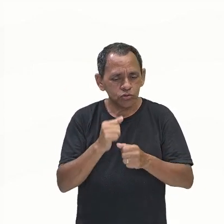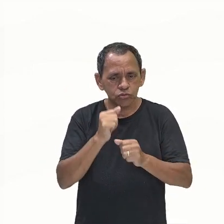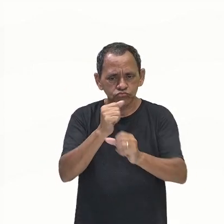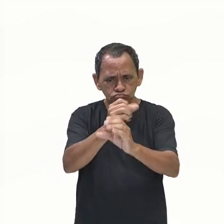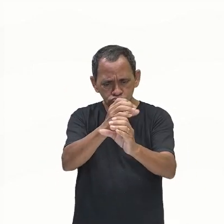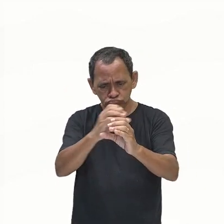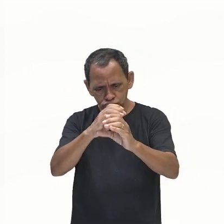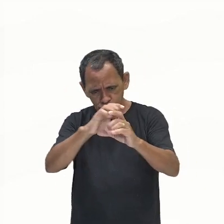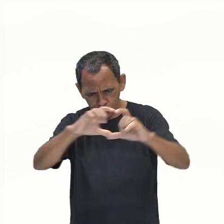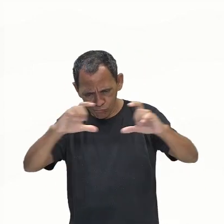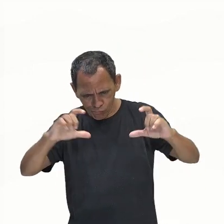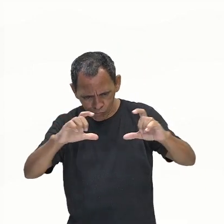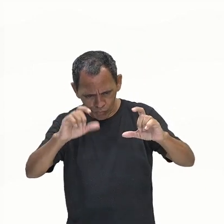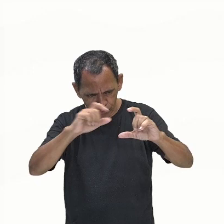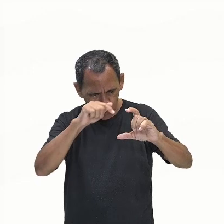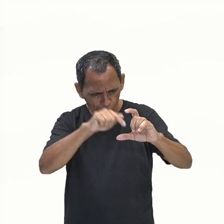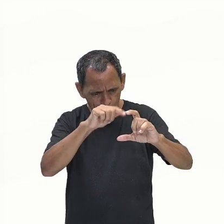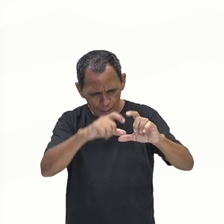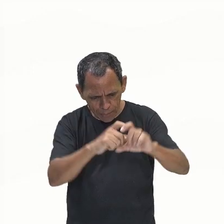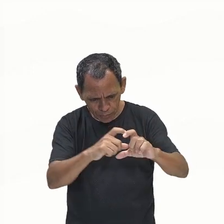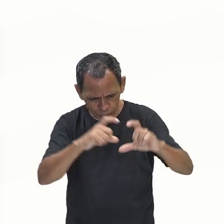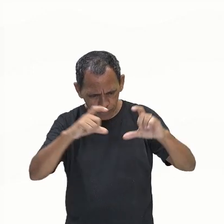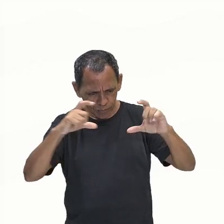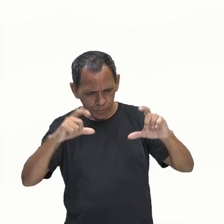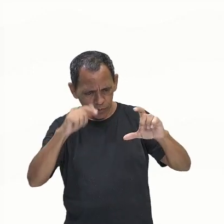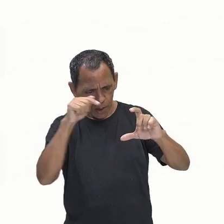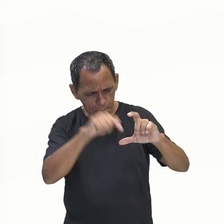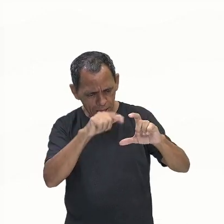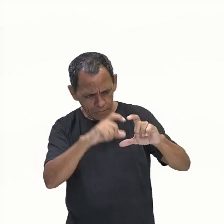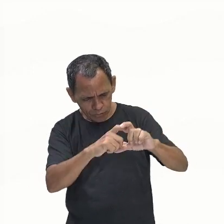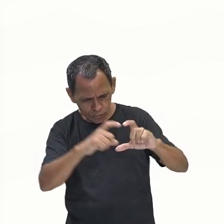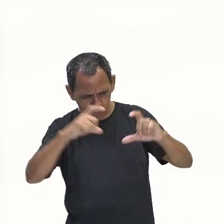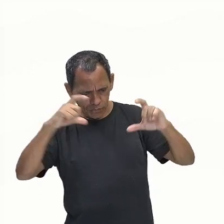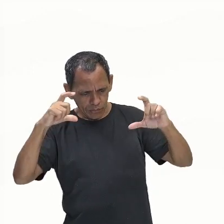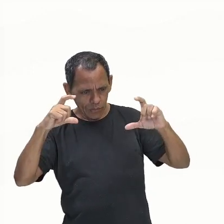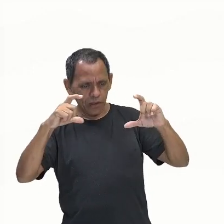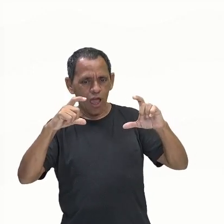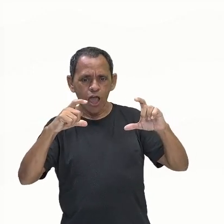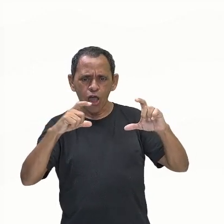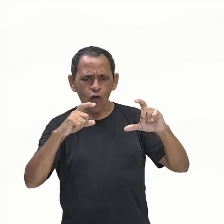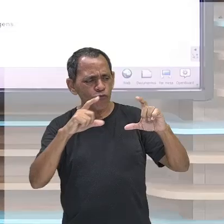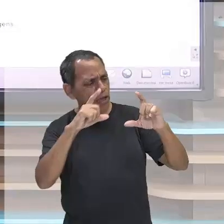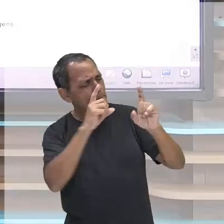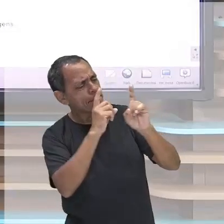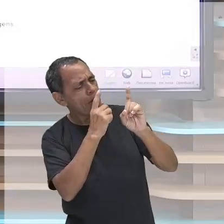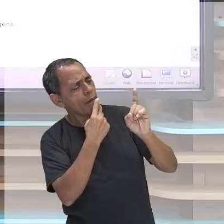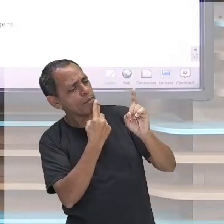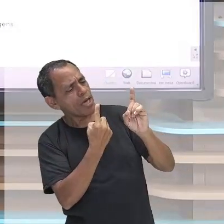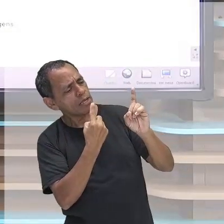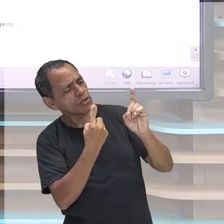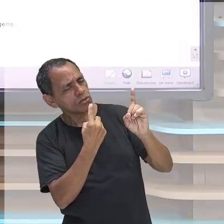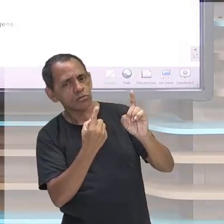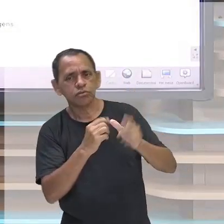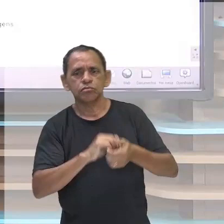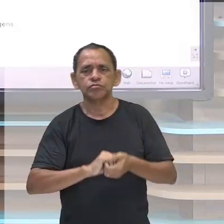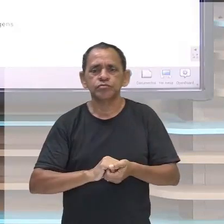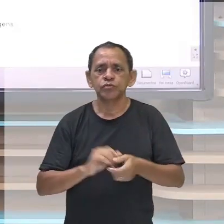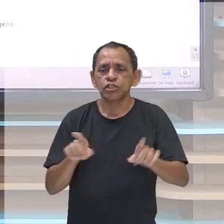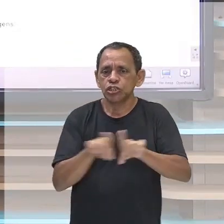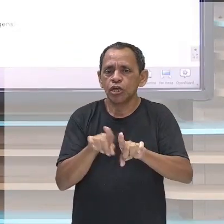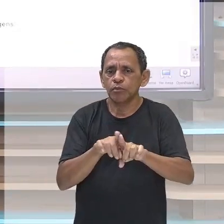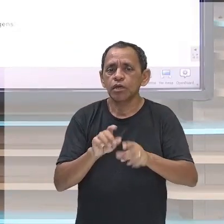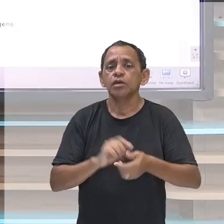assim dizer, né? E aí, gente, os satélites, eles não têm somente resolução espacial, eles têm também